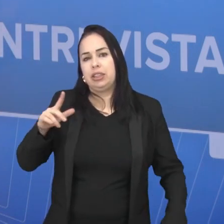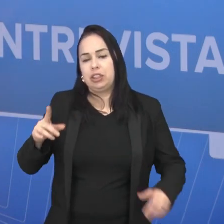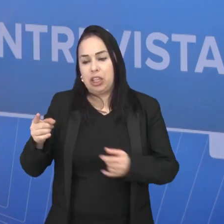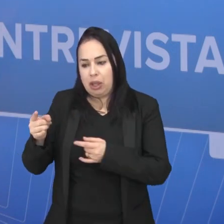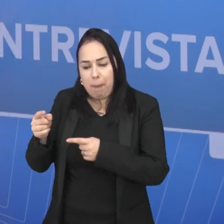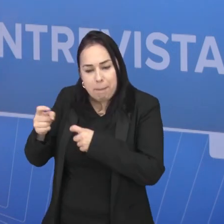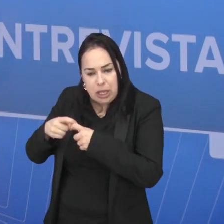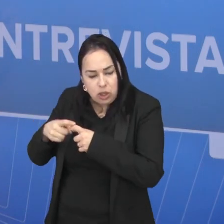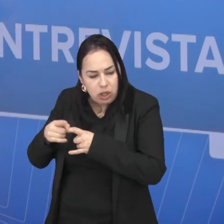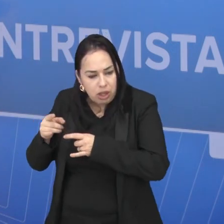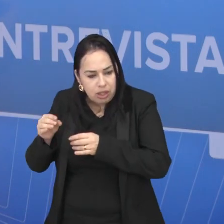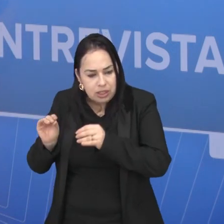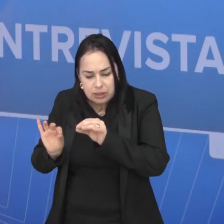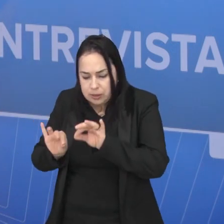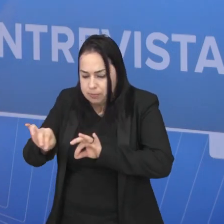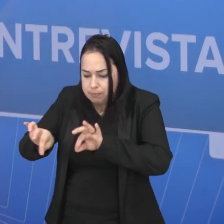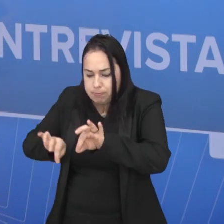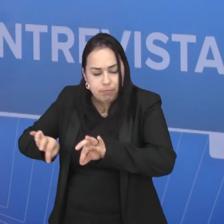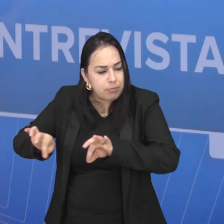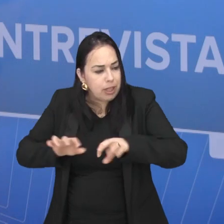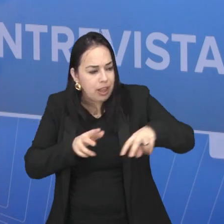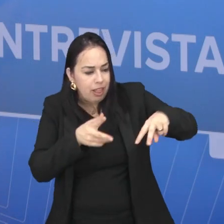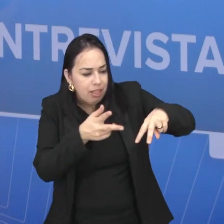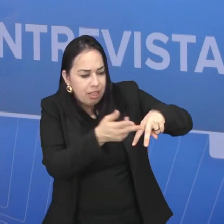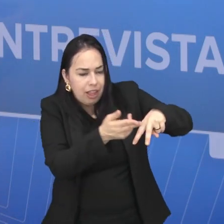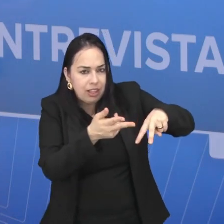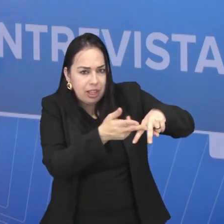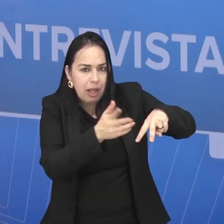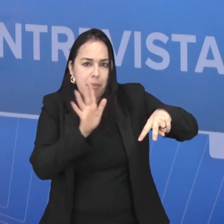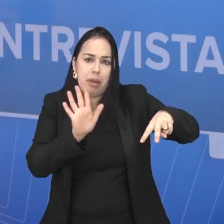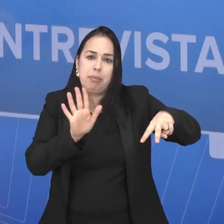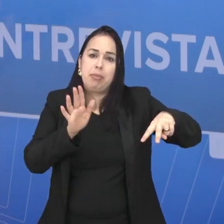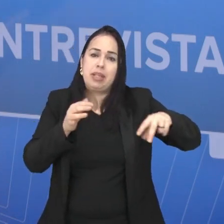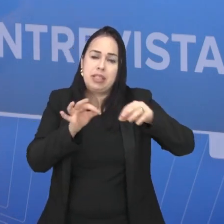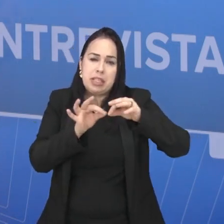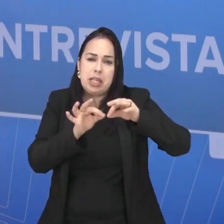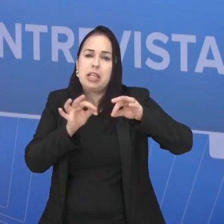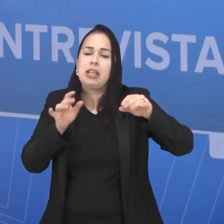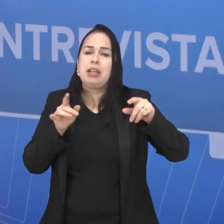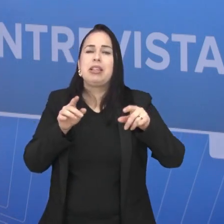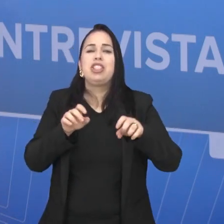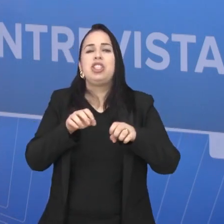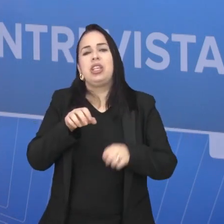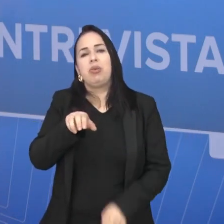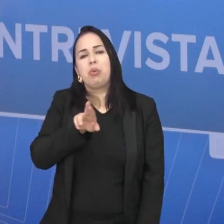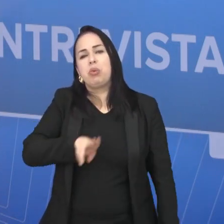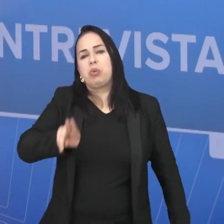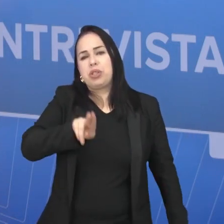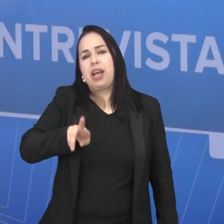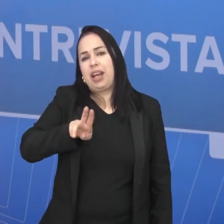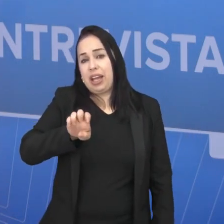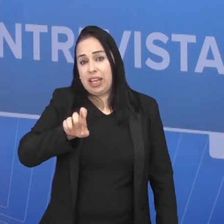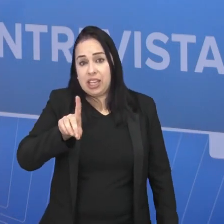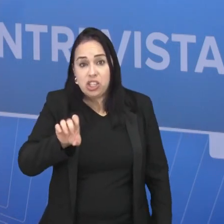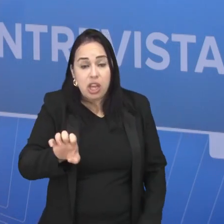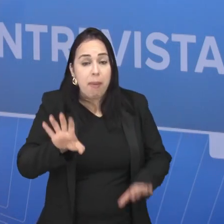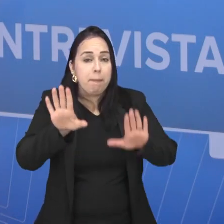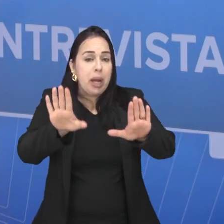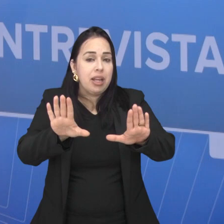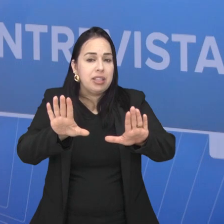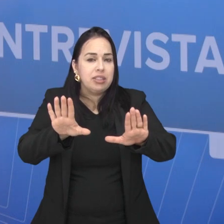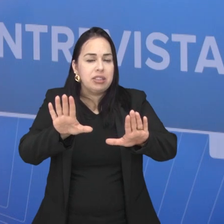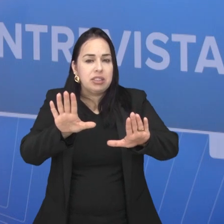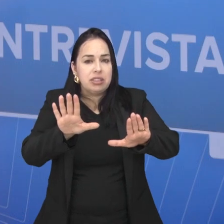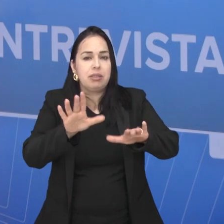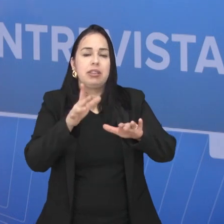coisa, a telemedicina já faz, mas ela depende muito de uma estrutura de fibra ótica, de redes, onde esse atraso